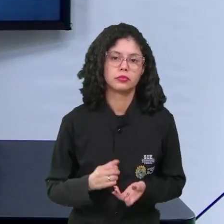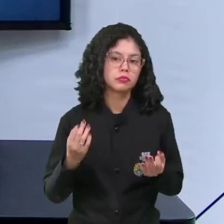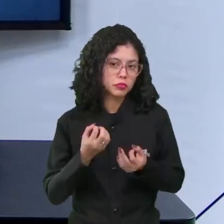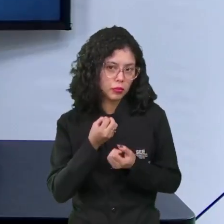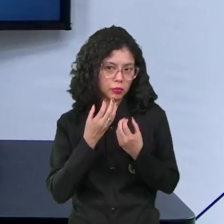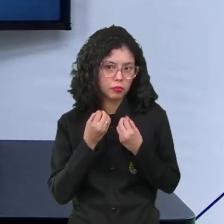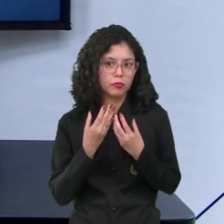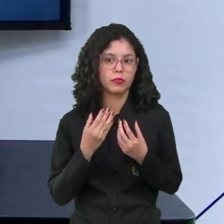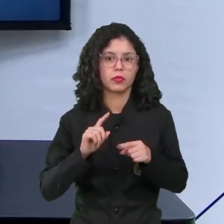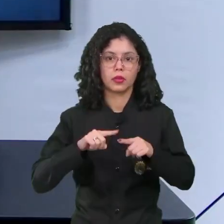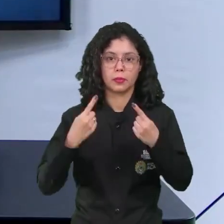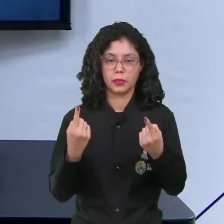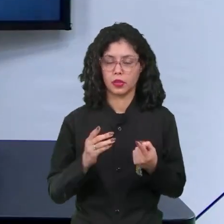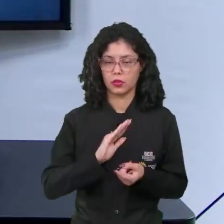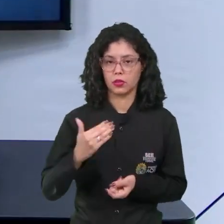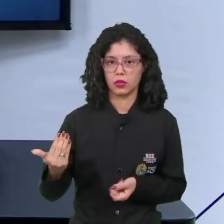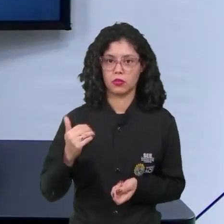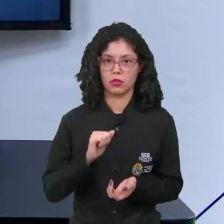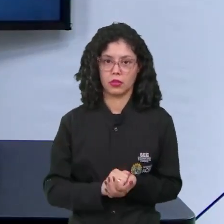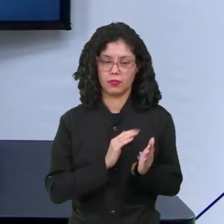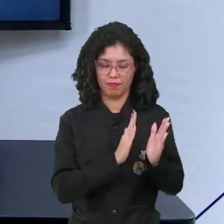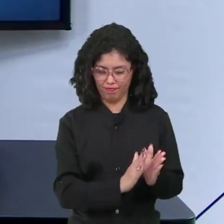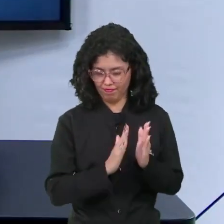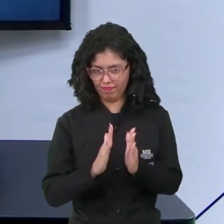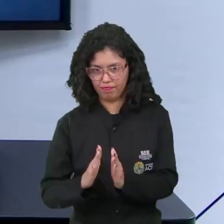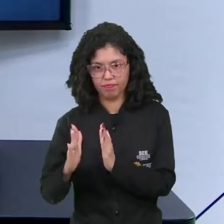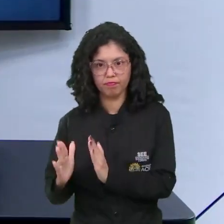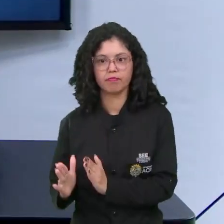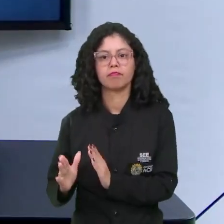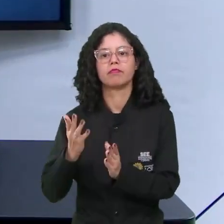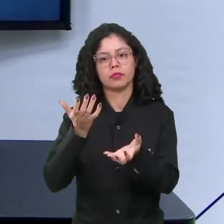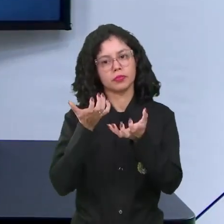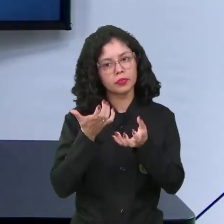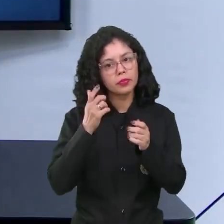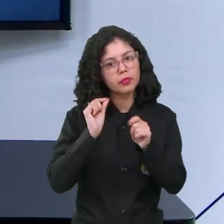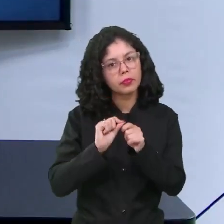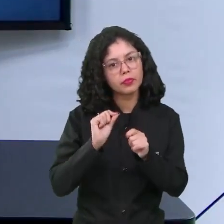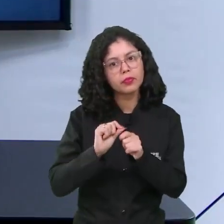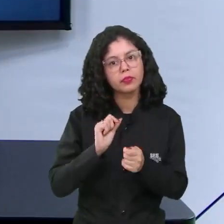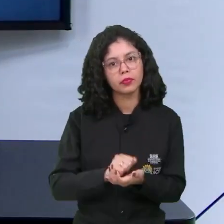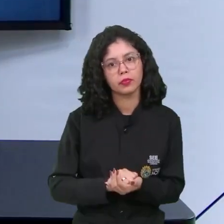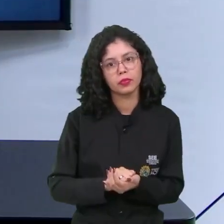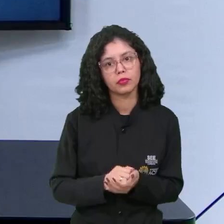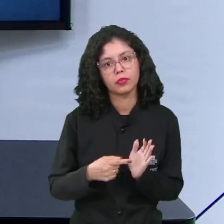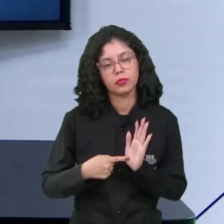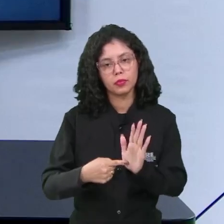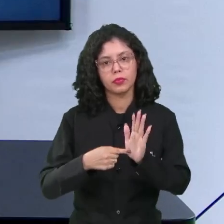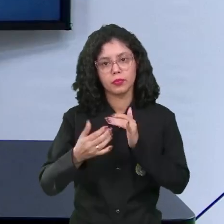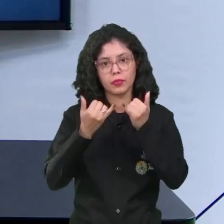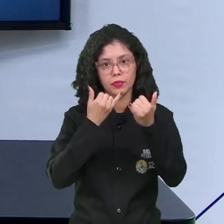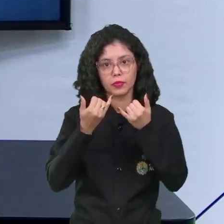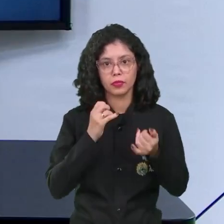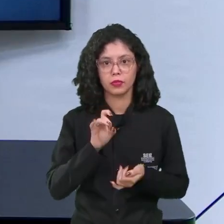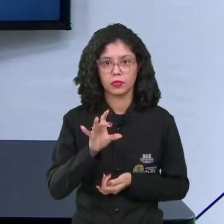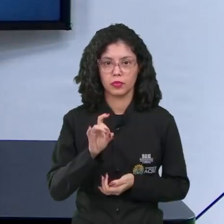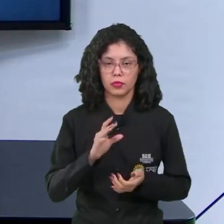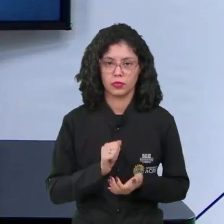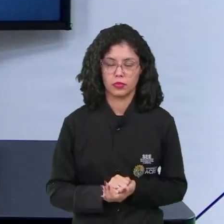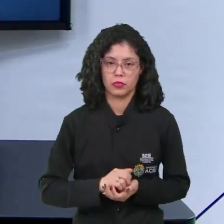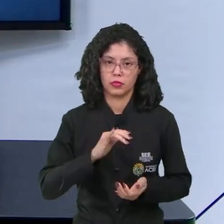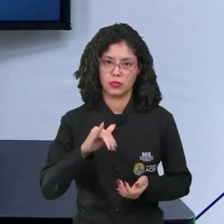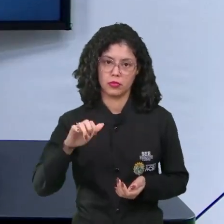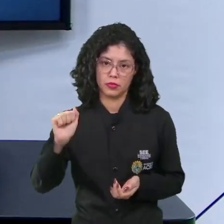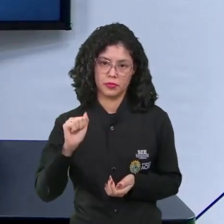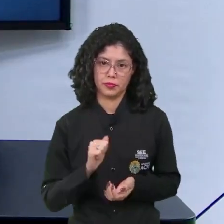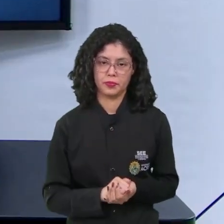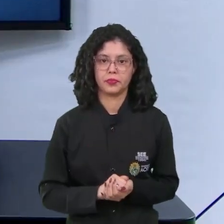O problema é que quando você passa a querer que seja fornecida a informação apenas a partir da IA